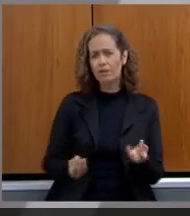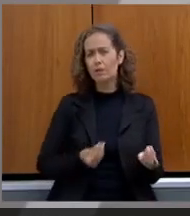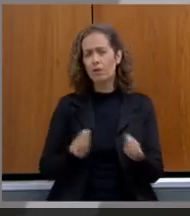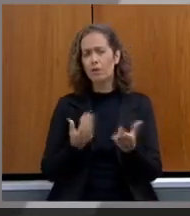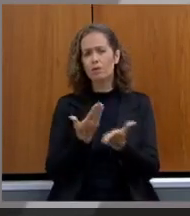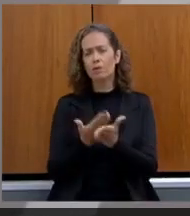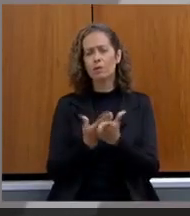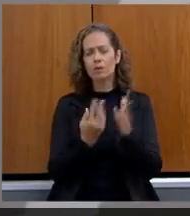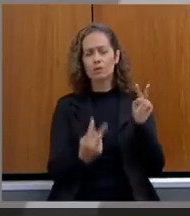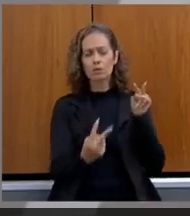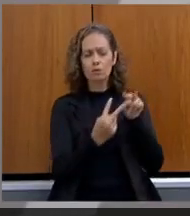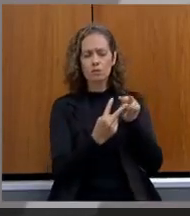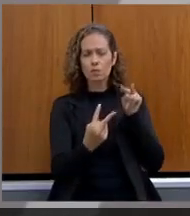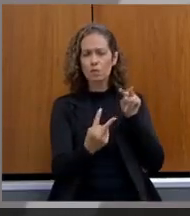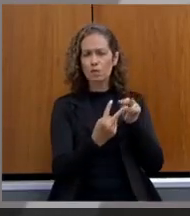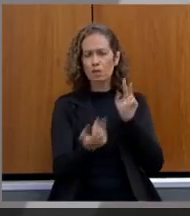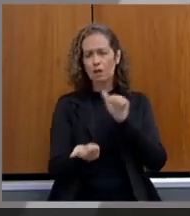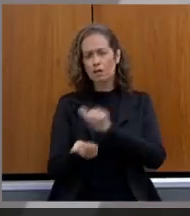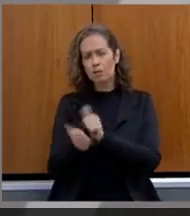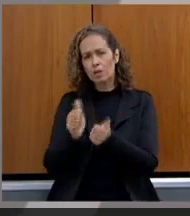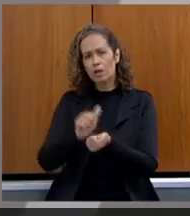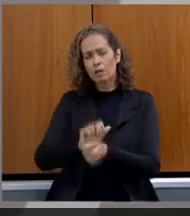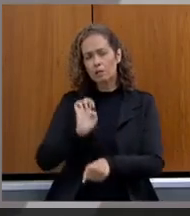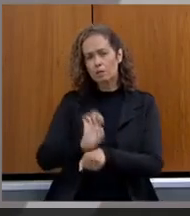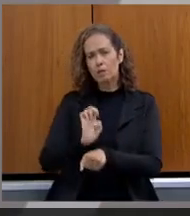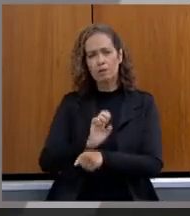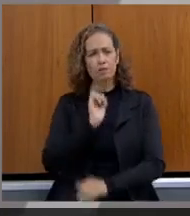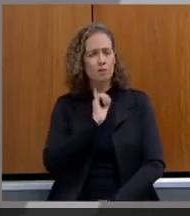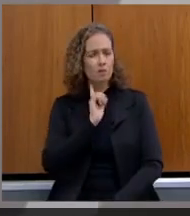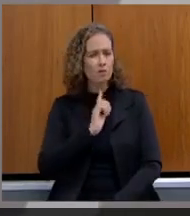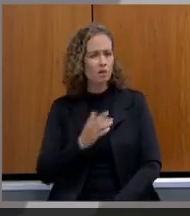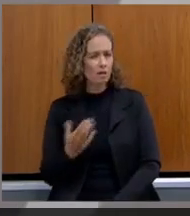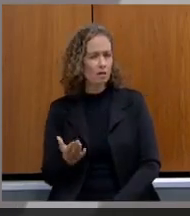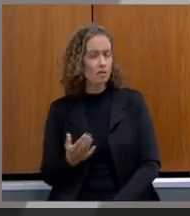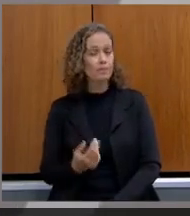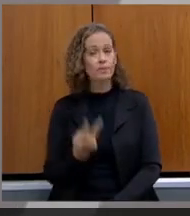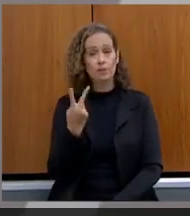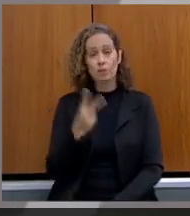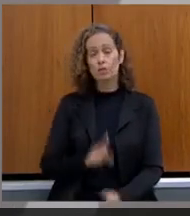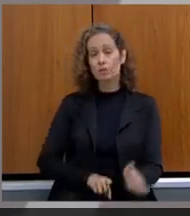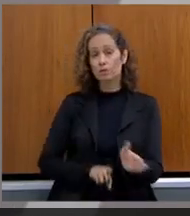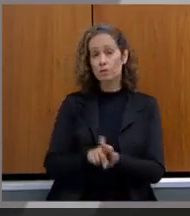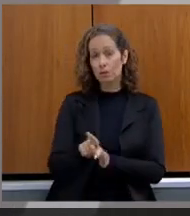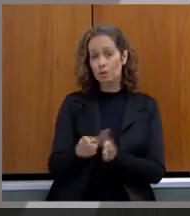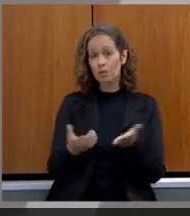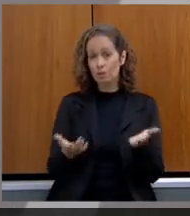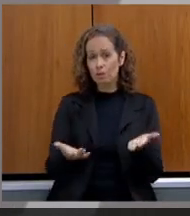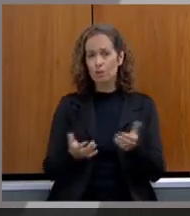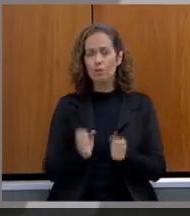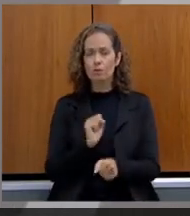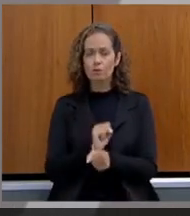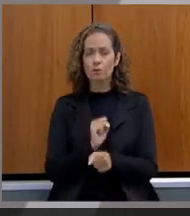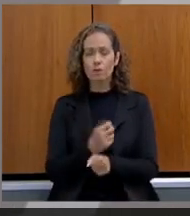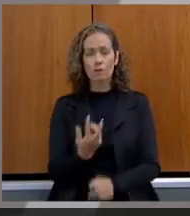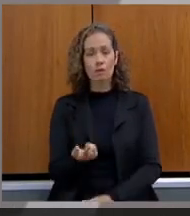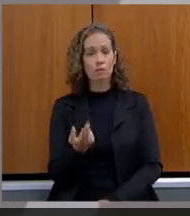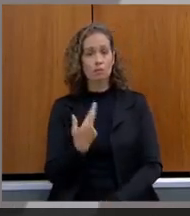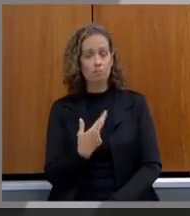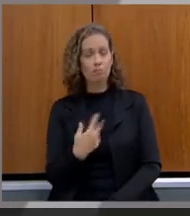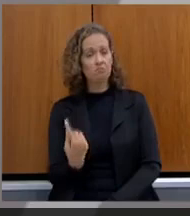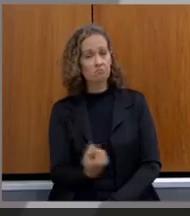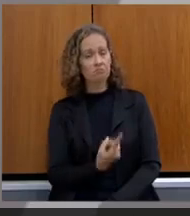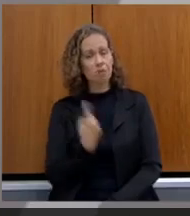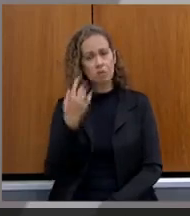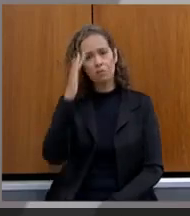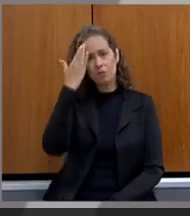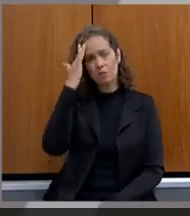estudo remoto adotado no estado de Minas Gerais Então essas duas colocações que só mesmo para efeito da gente poder